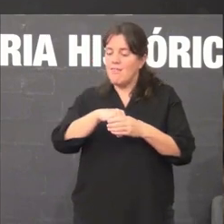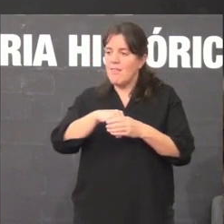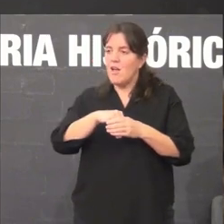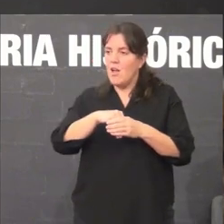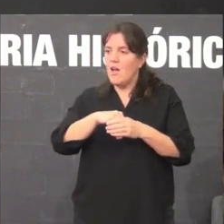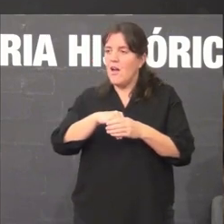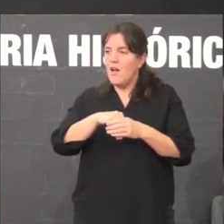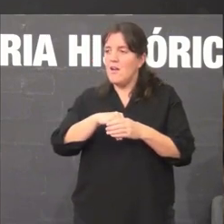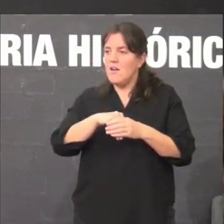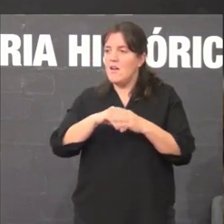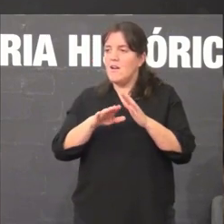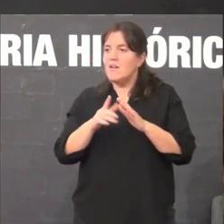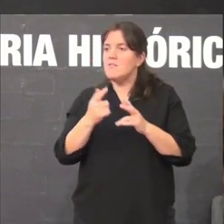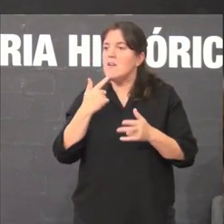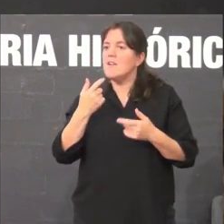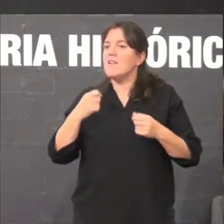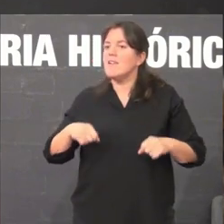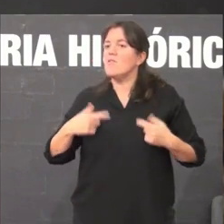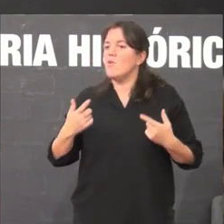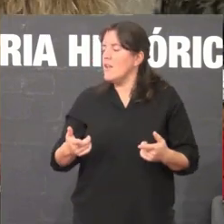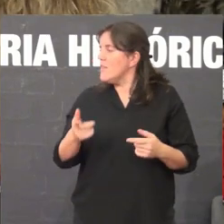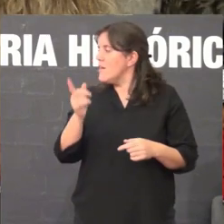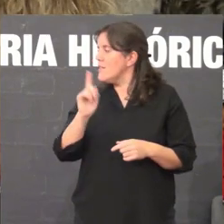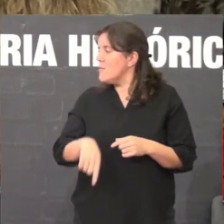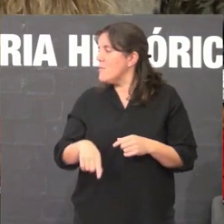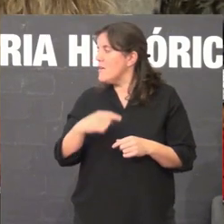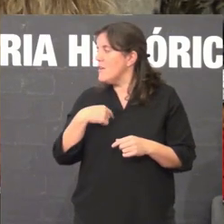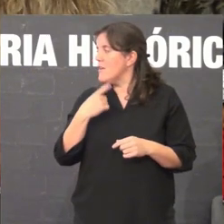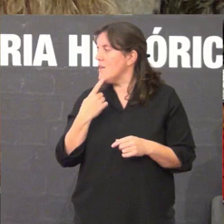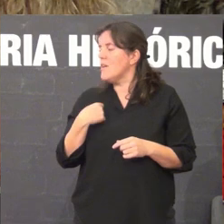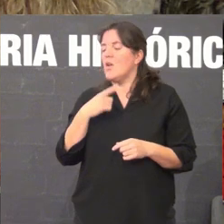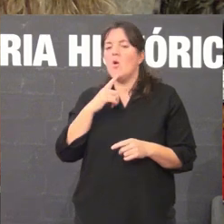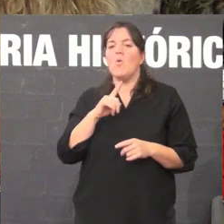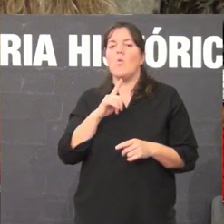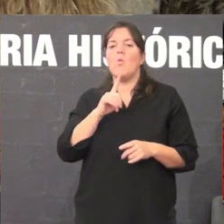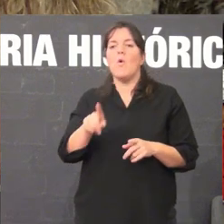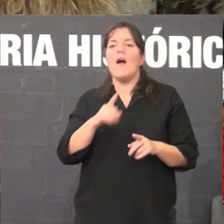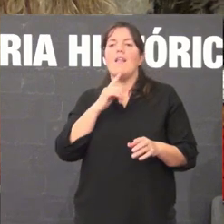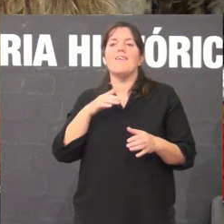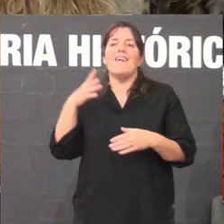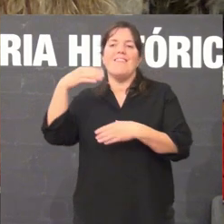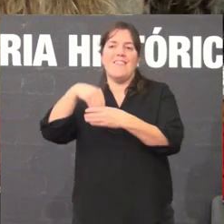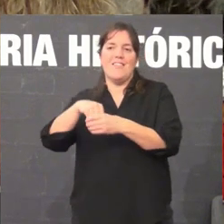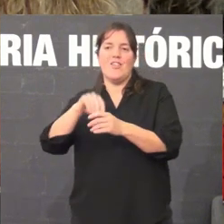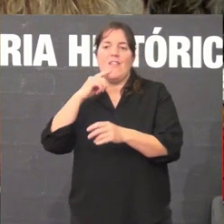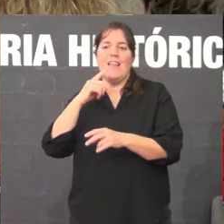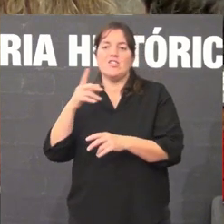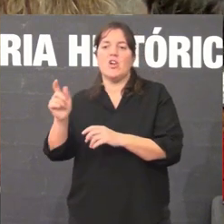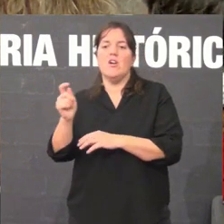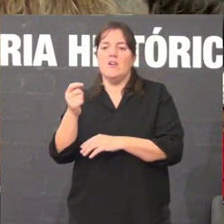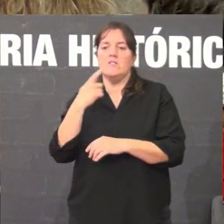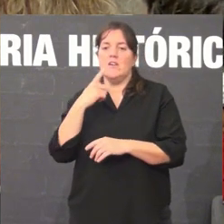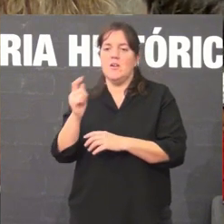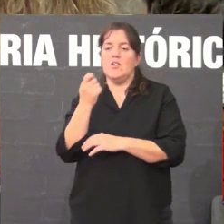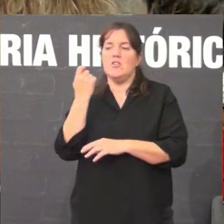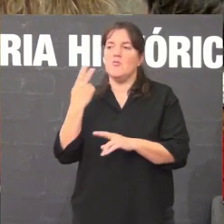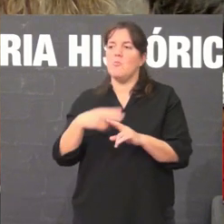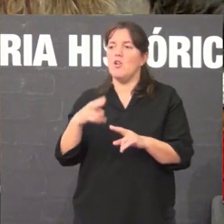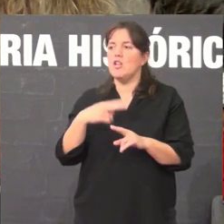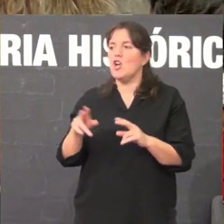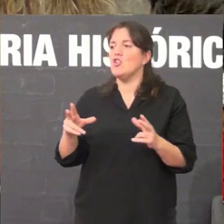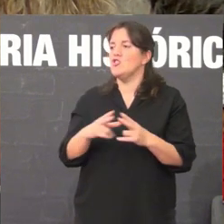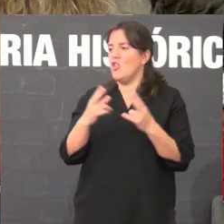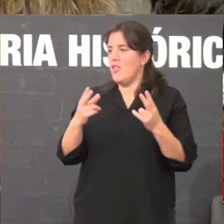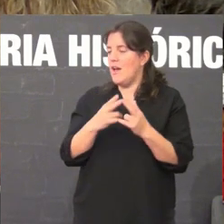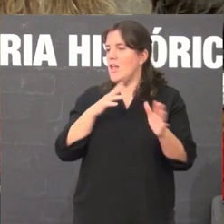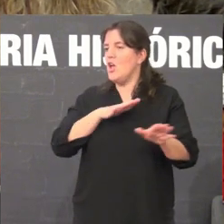essa legitimação também pela liquidação das conquistas políticas, sociais e culturais dos movimentos populares e